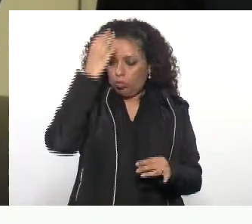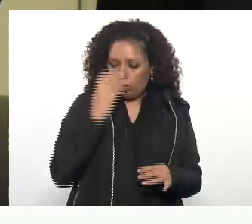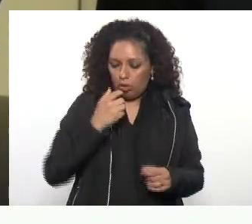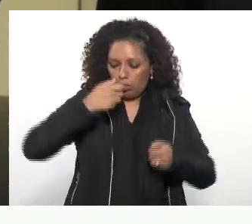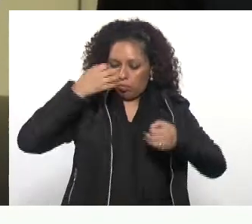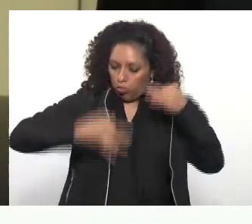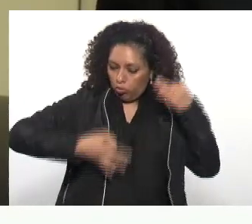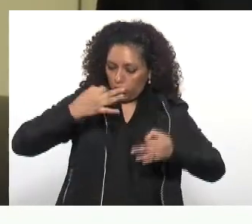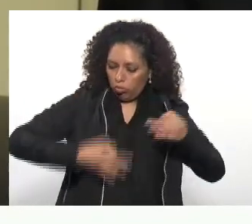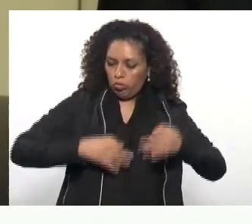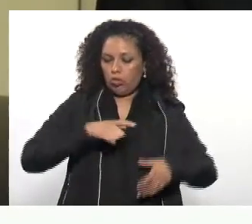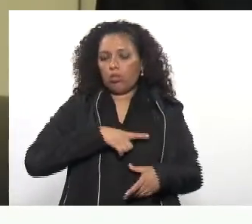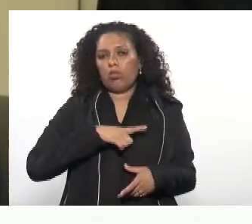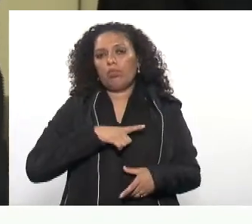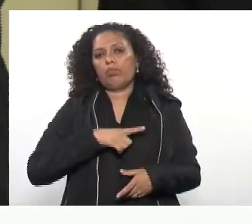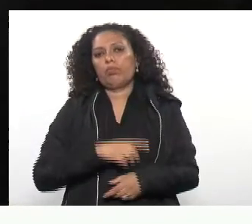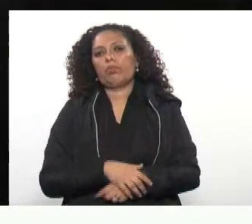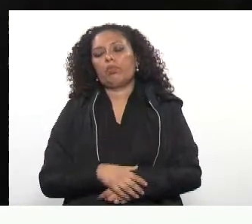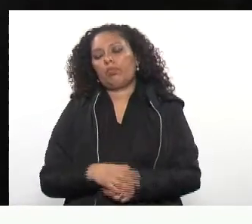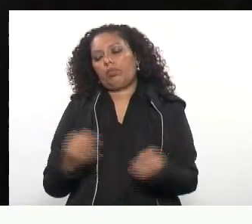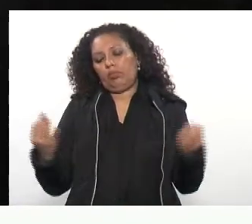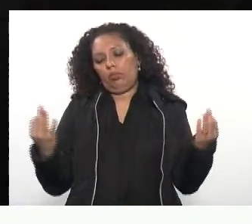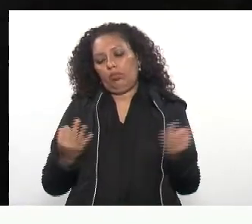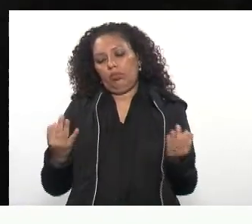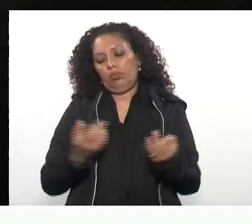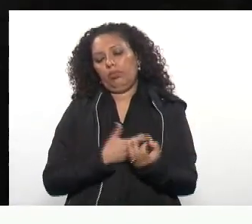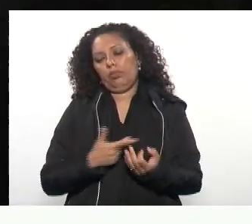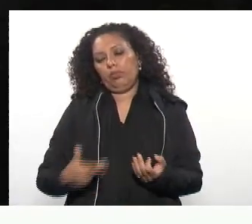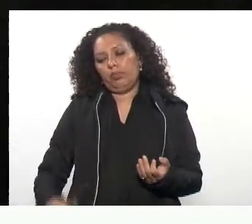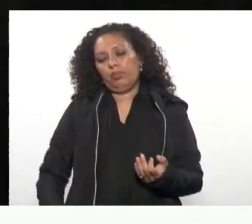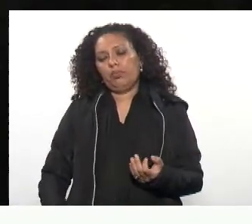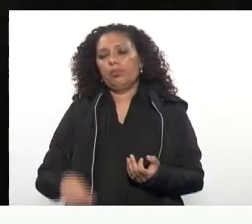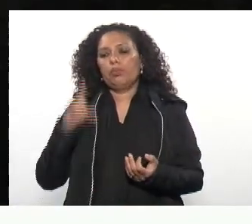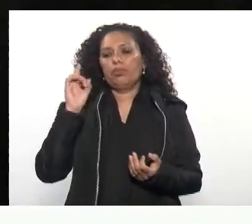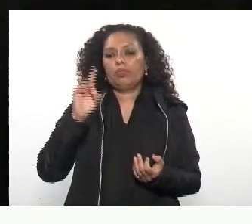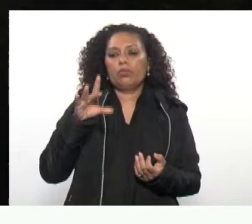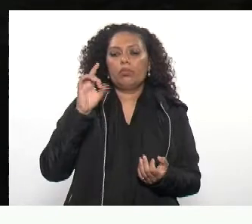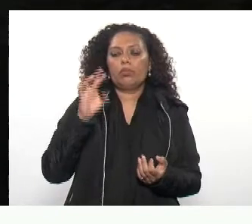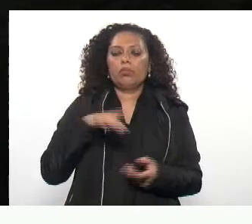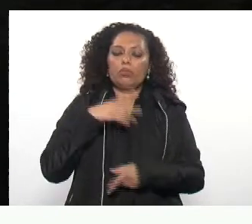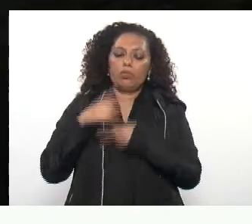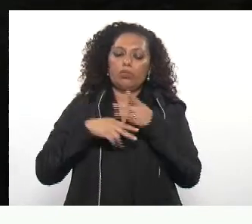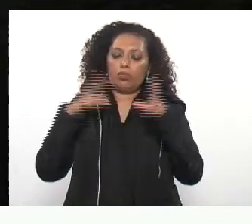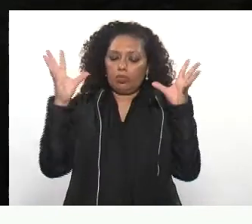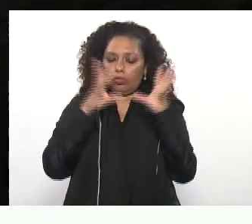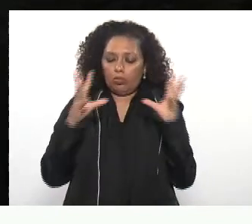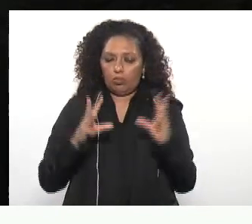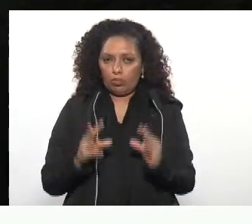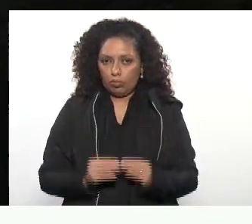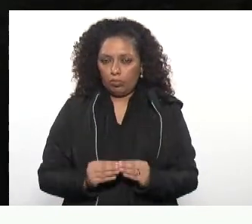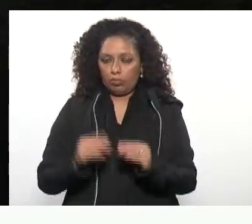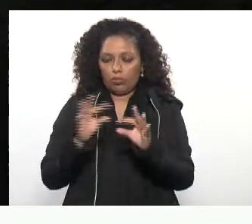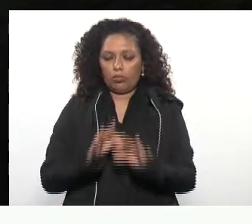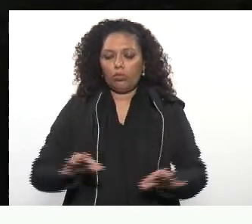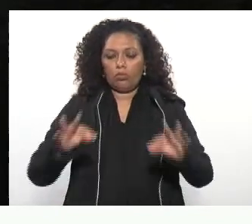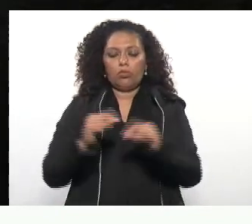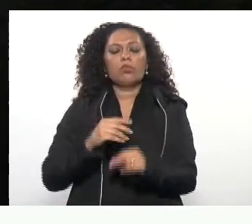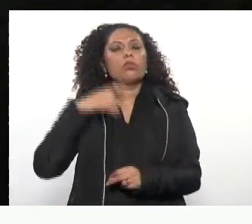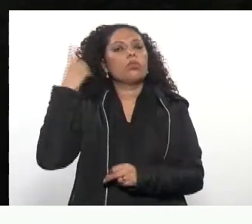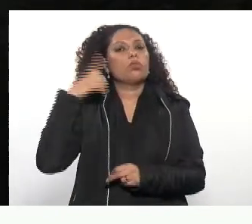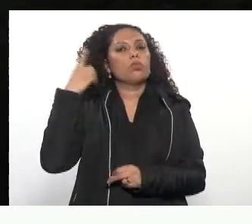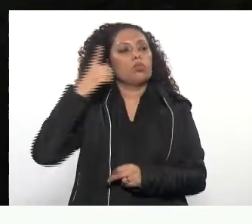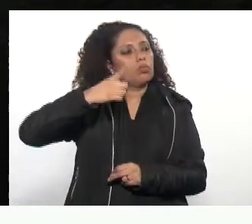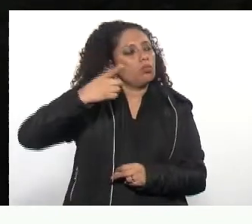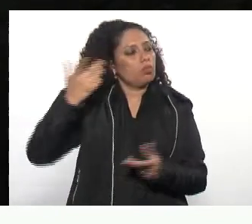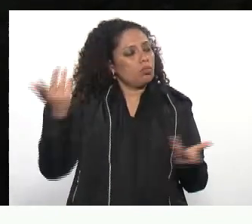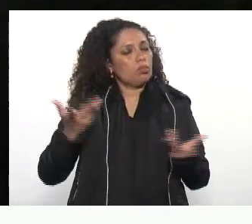justo possível. Maravilha, presidente. Agradeço. Só para fazer um breve resumo aos deputados, a gente